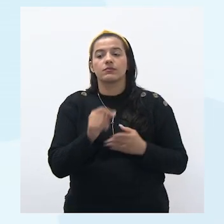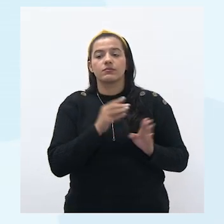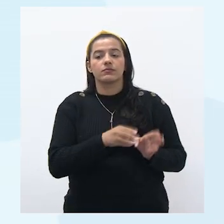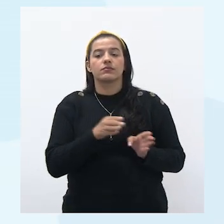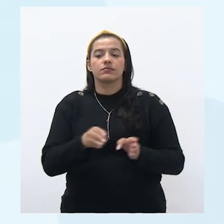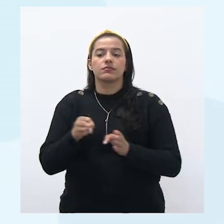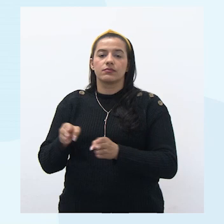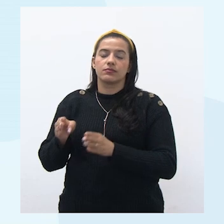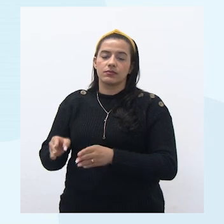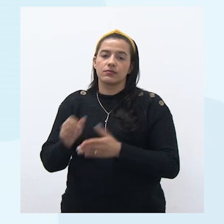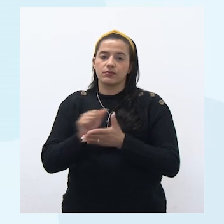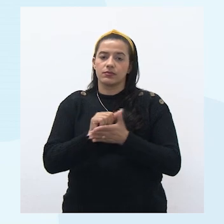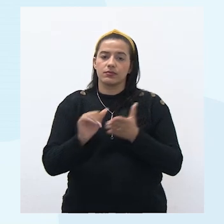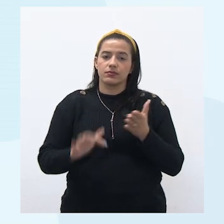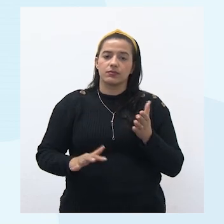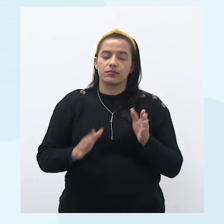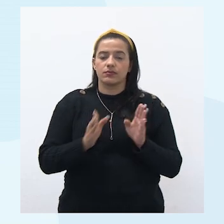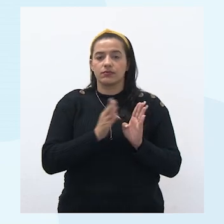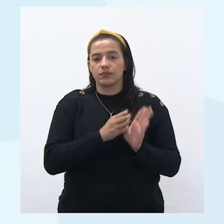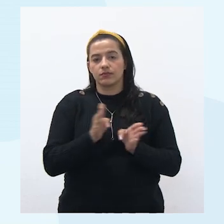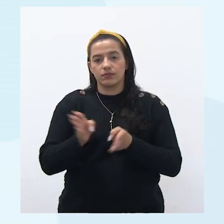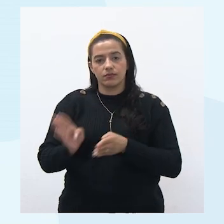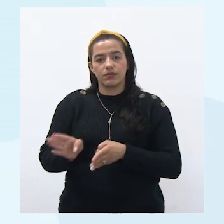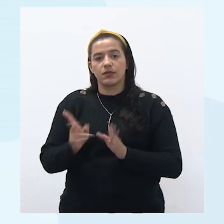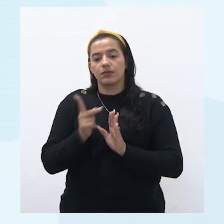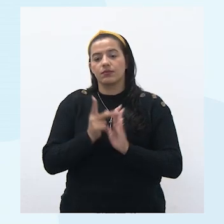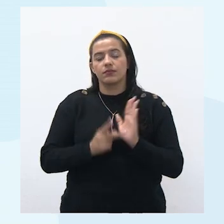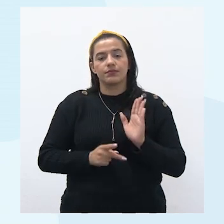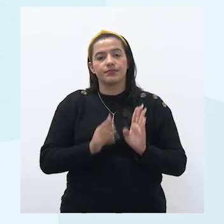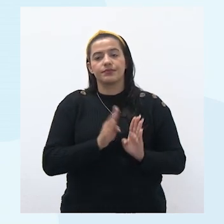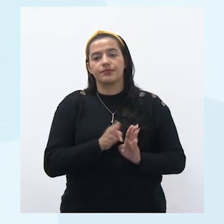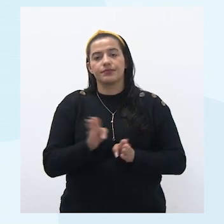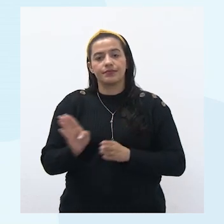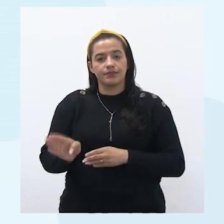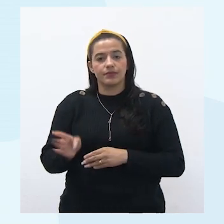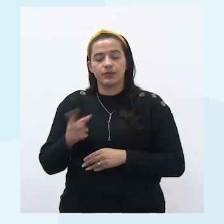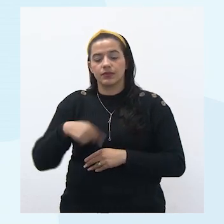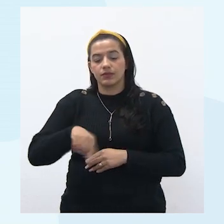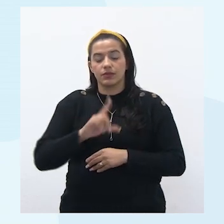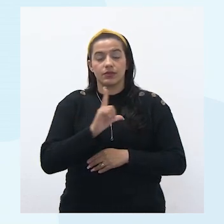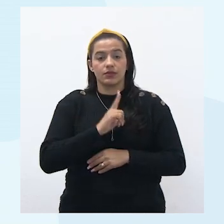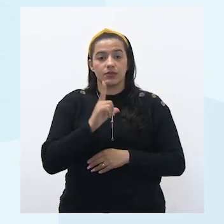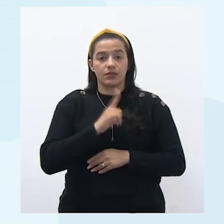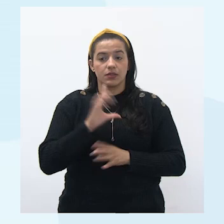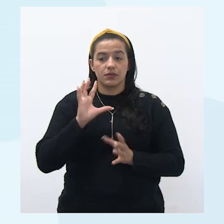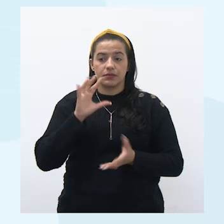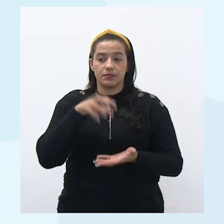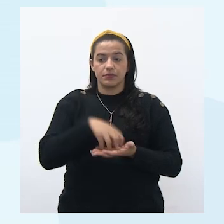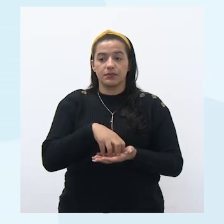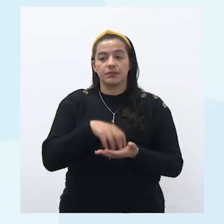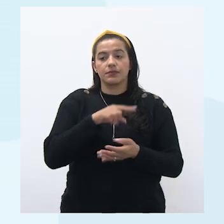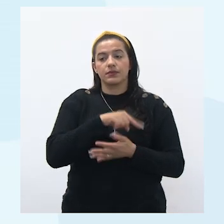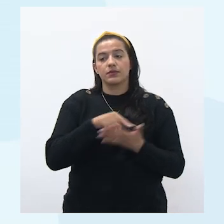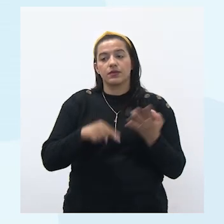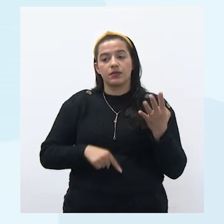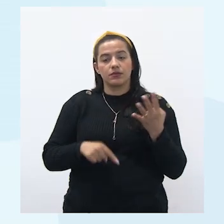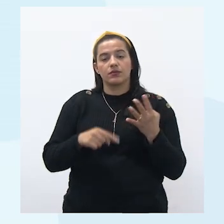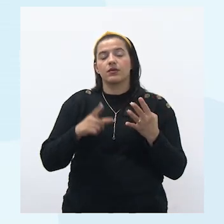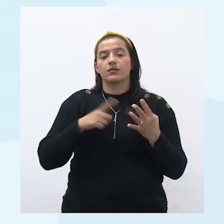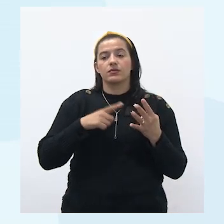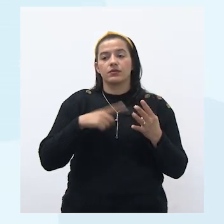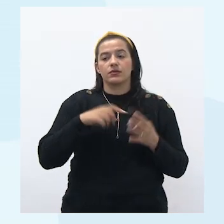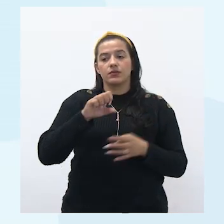organização das atividades, com esse planejamento de atividades que a gente tem, dentro desse modelo, então, das 4 práticas que a